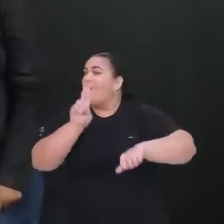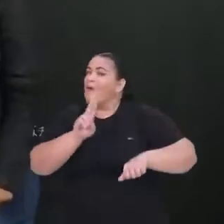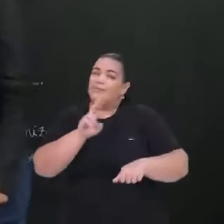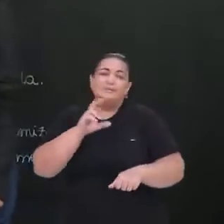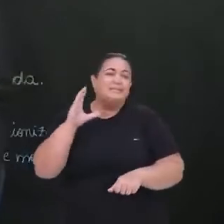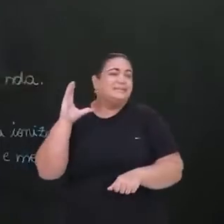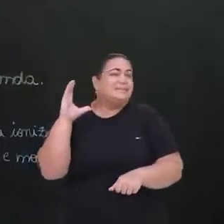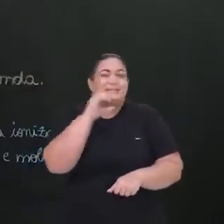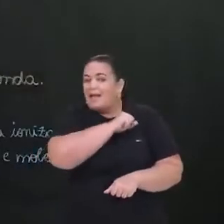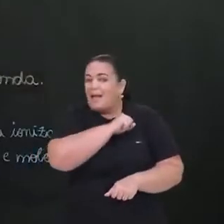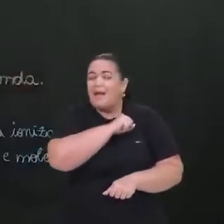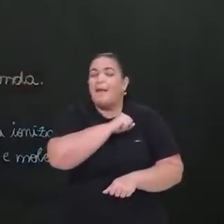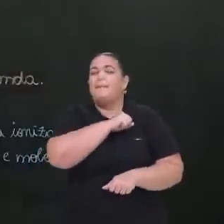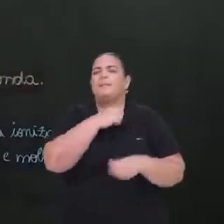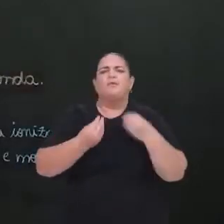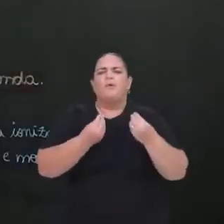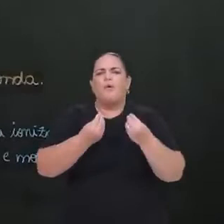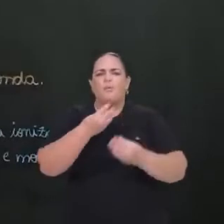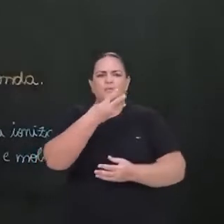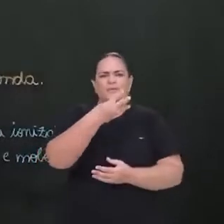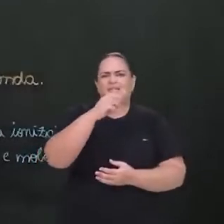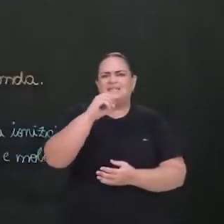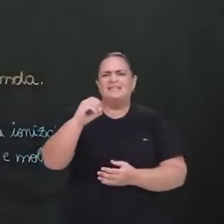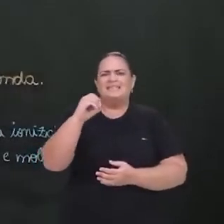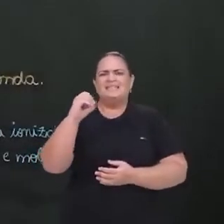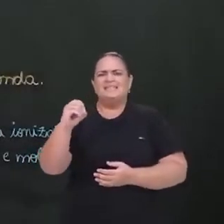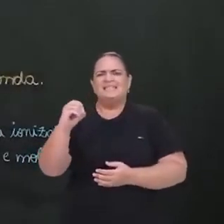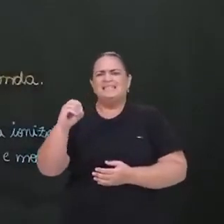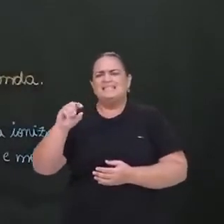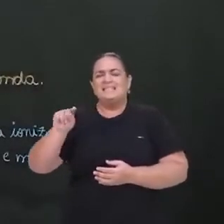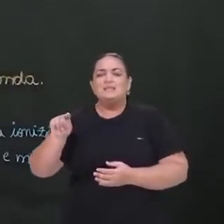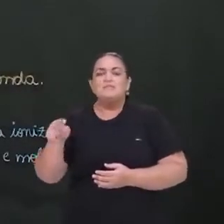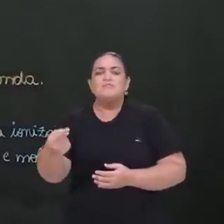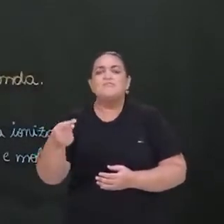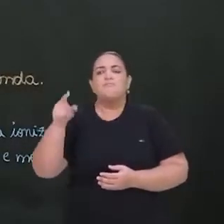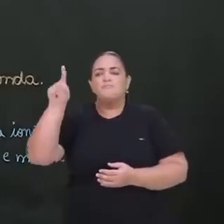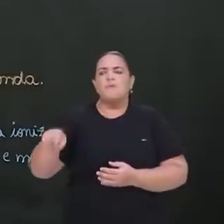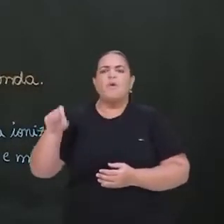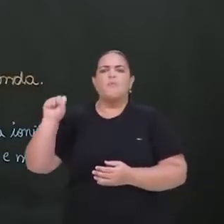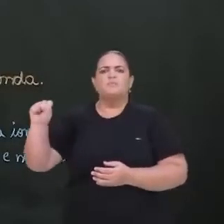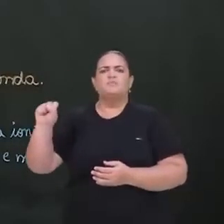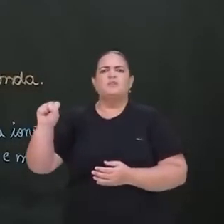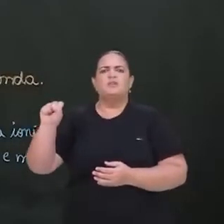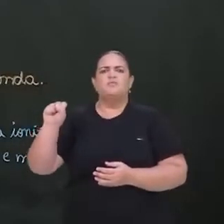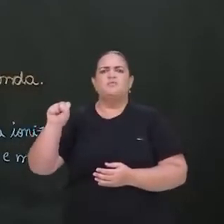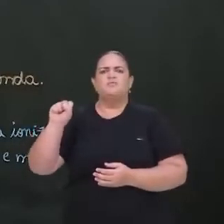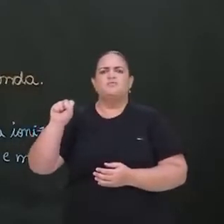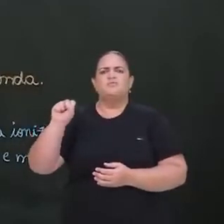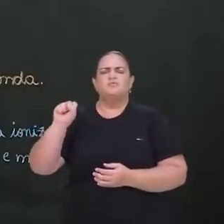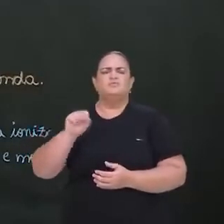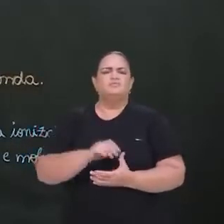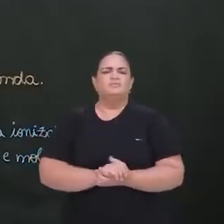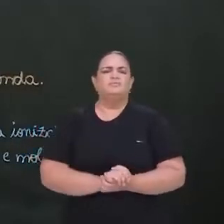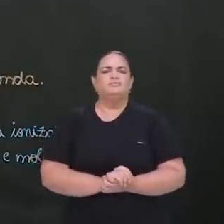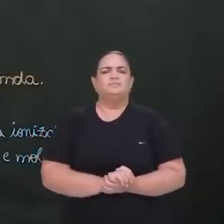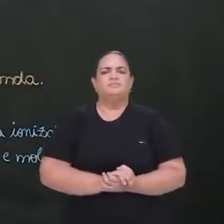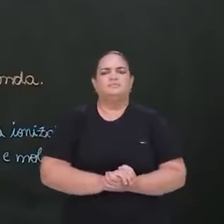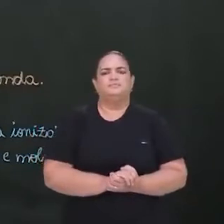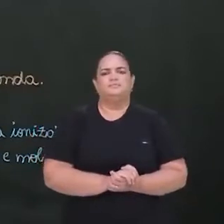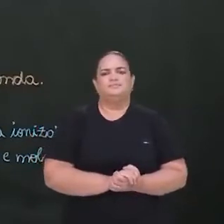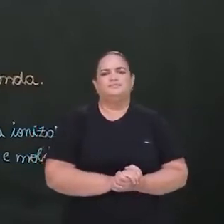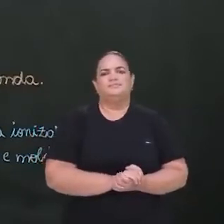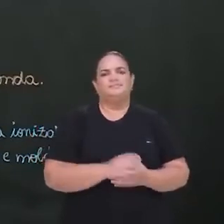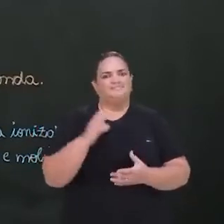muito grande, altíssima velocidade. Que velocidade é essa? A famosa velocidade da luz. 300 mil quilômetros